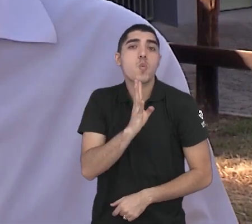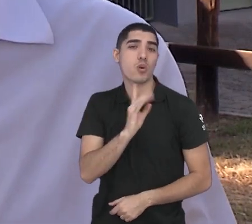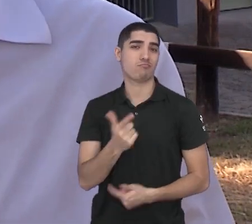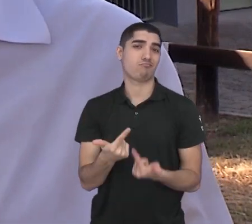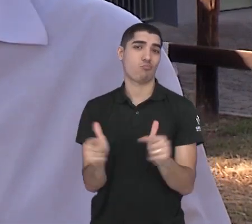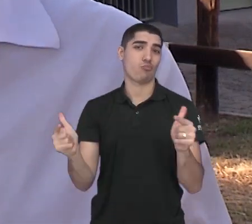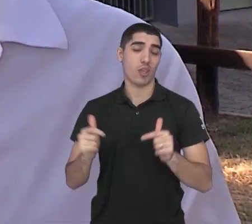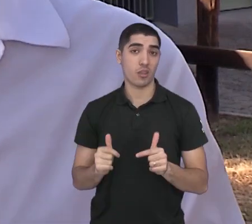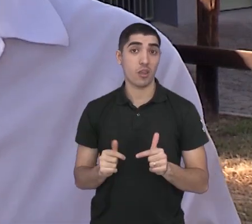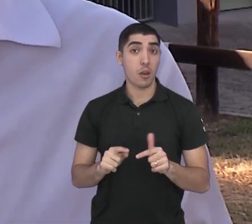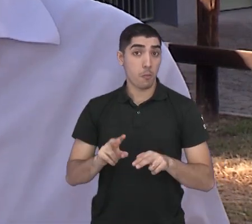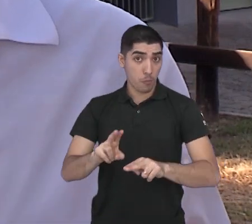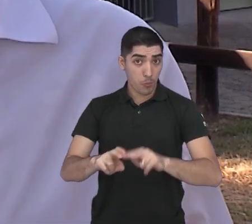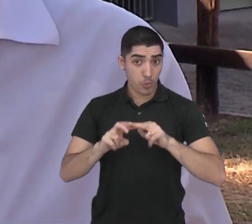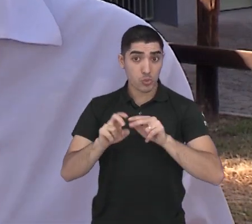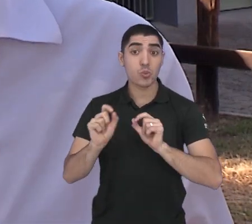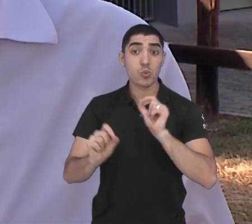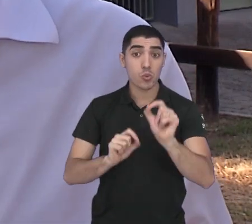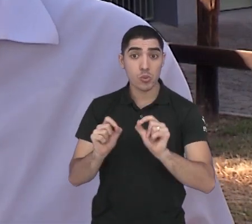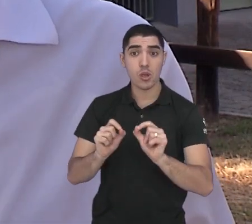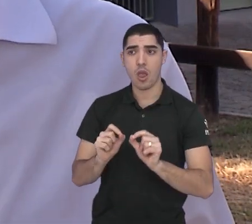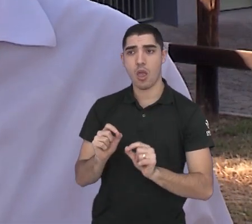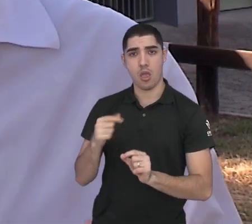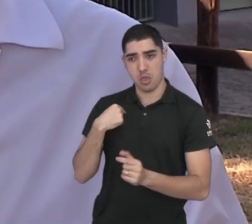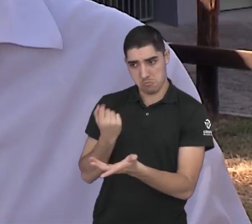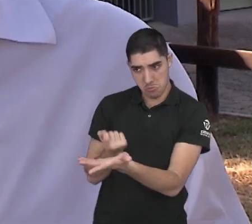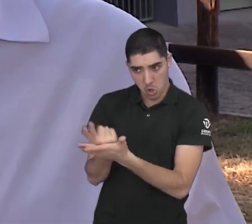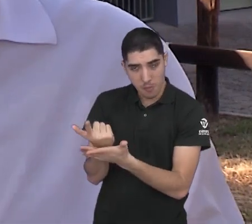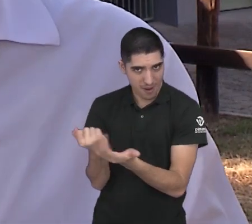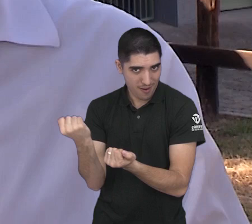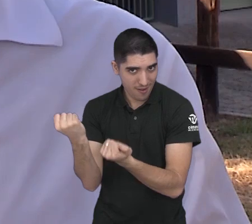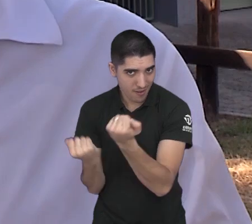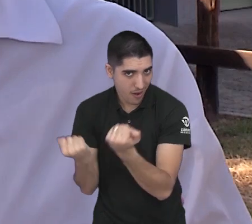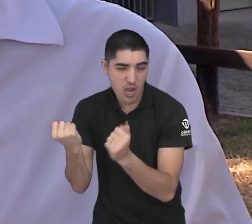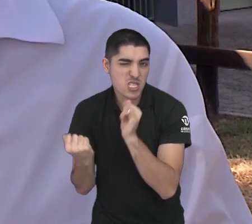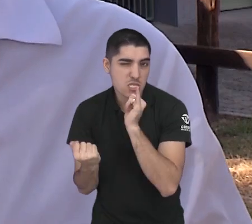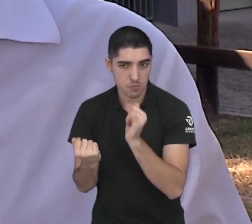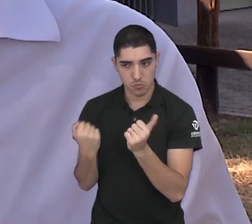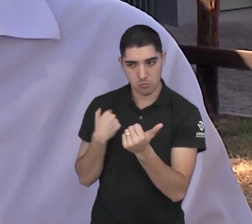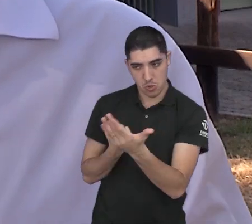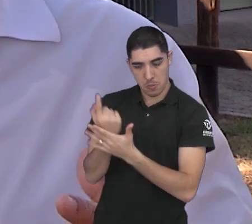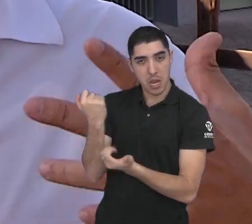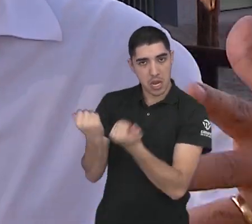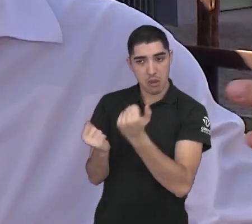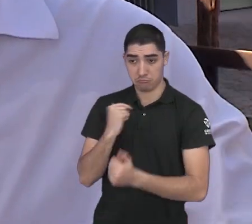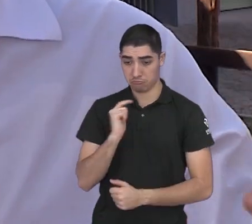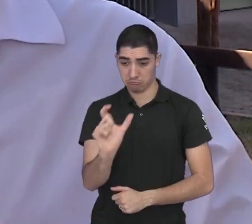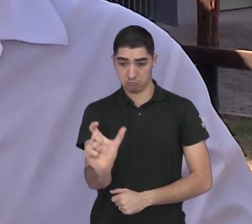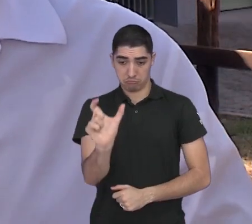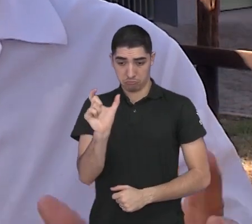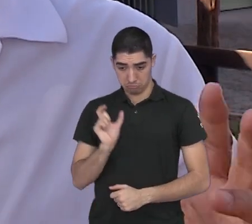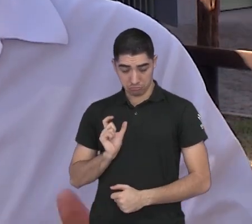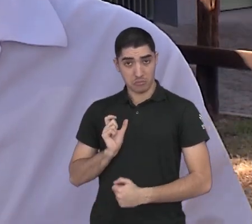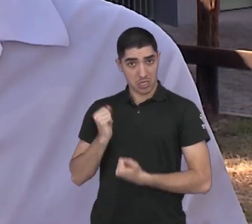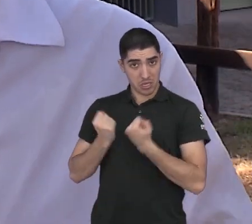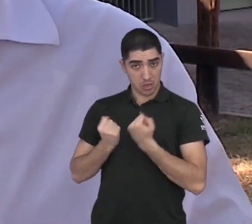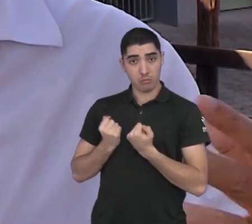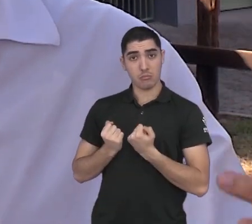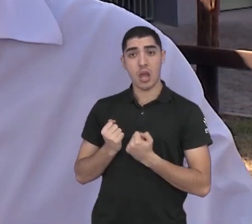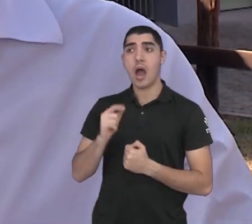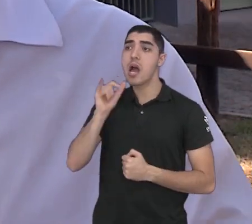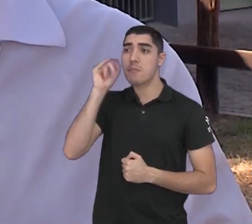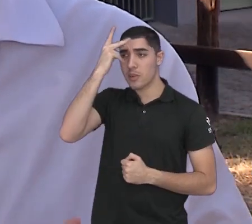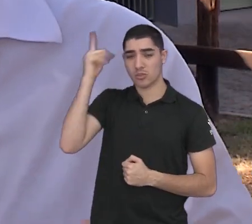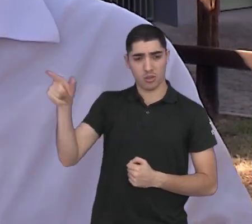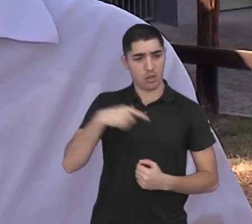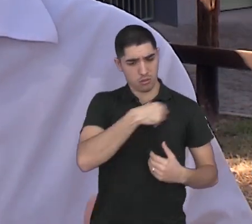de conhecimento não é desculpa para você não fazer. Quando você compra um carro e faz a sua carteira de motorista, se